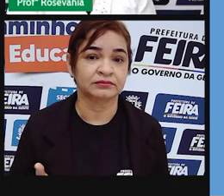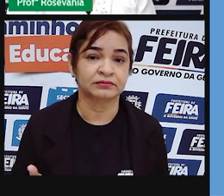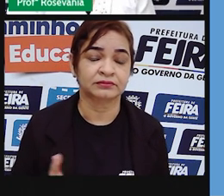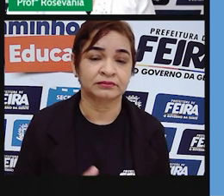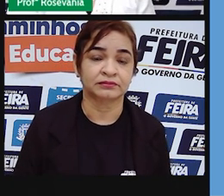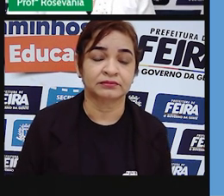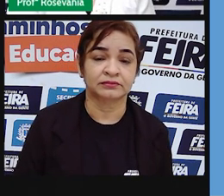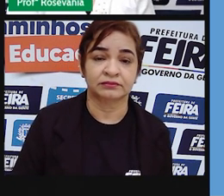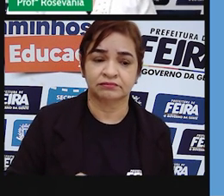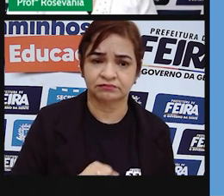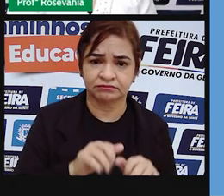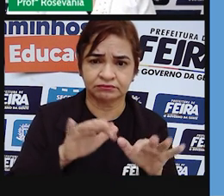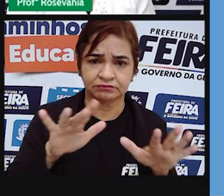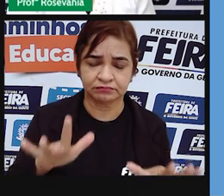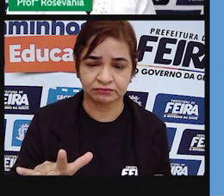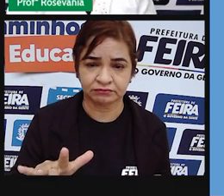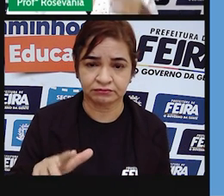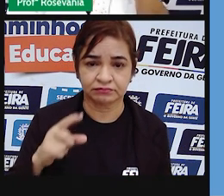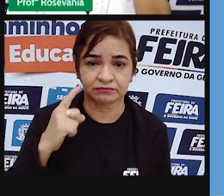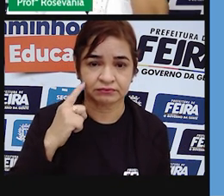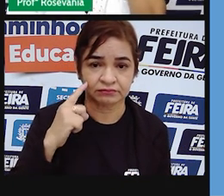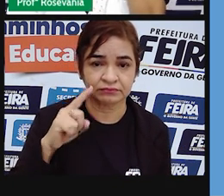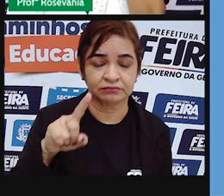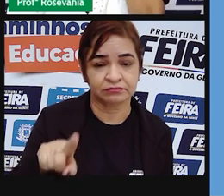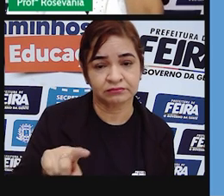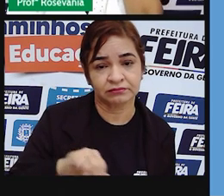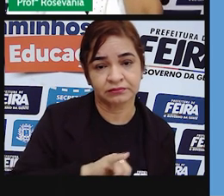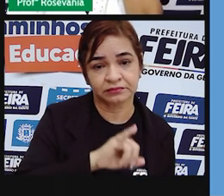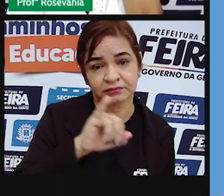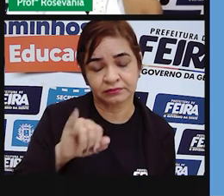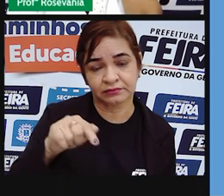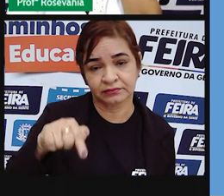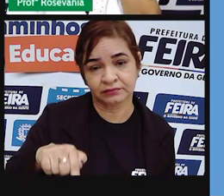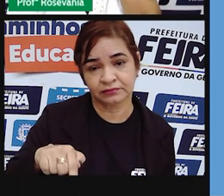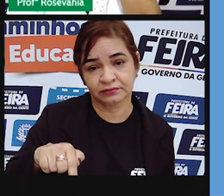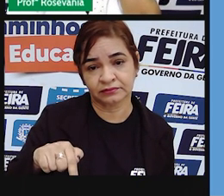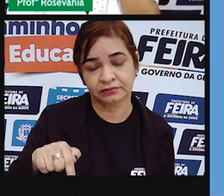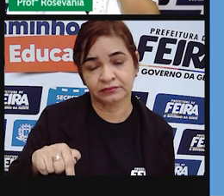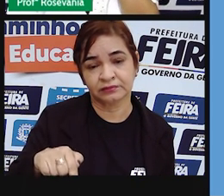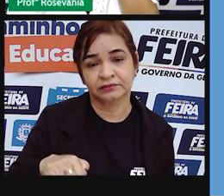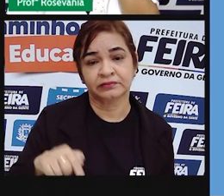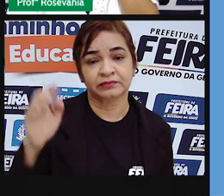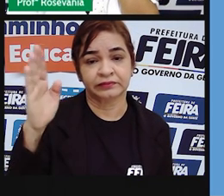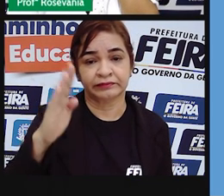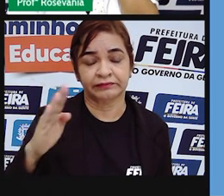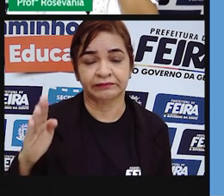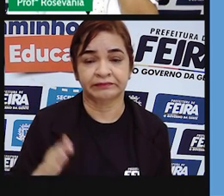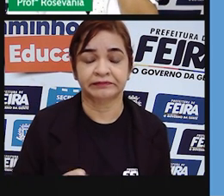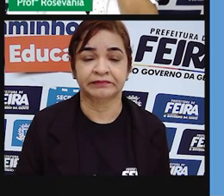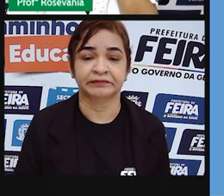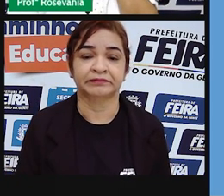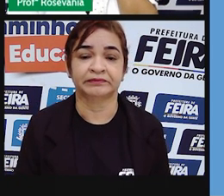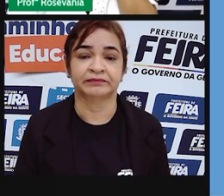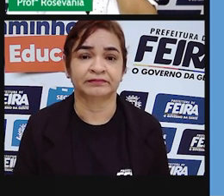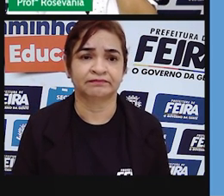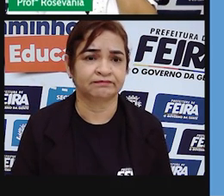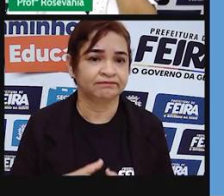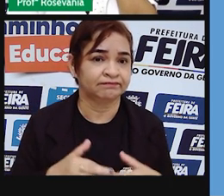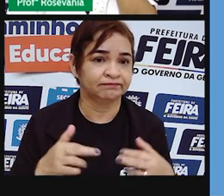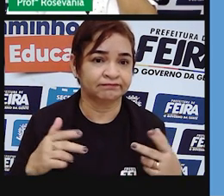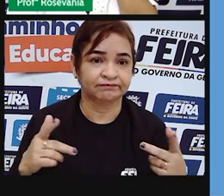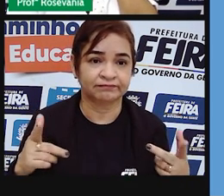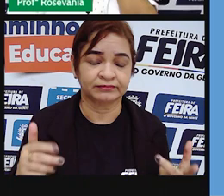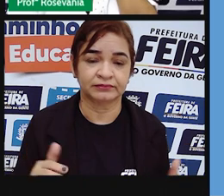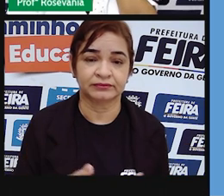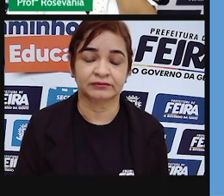ainda tem o número bastante expressivos nas de imigrantes italianos no nosso paiz Olá meus amigos espanhóis